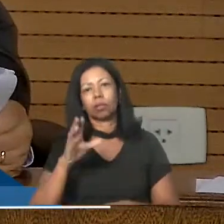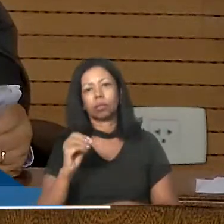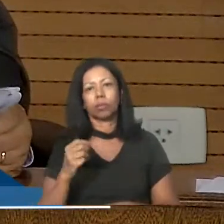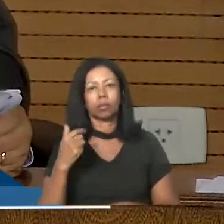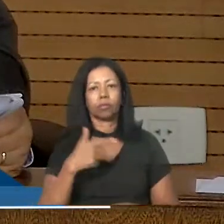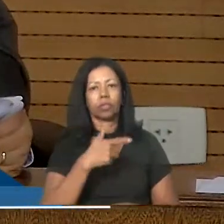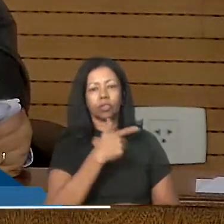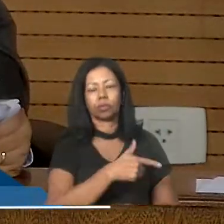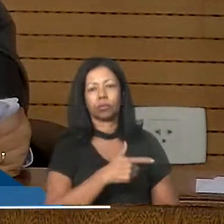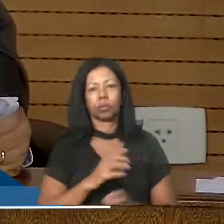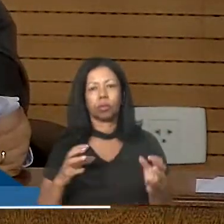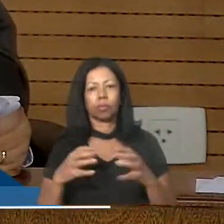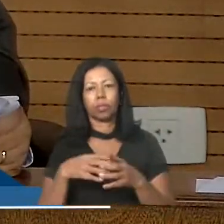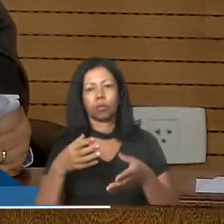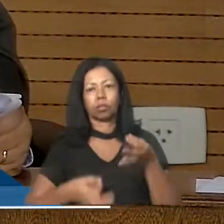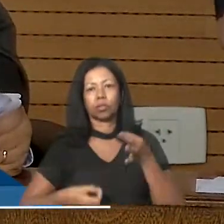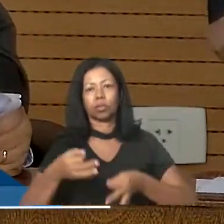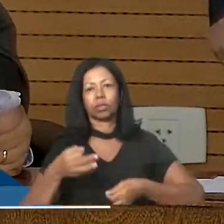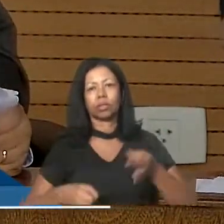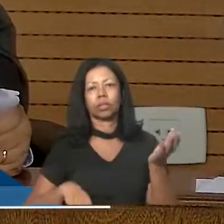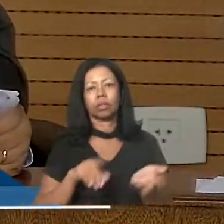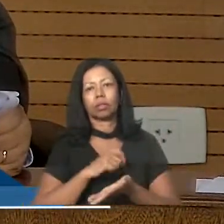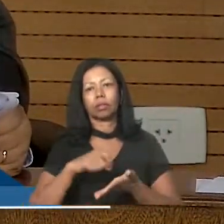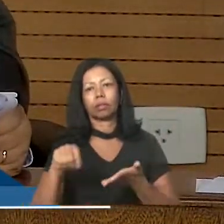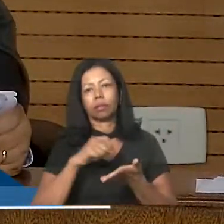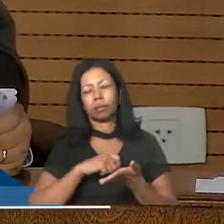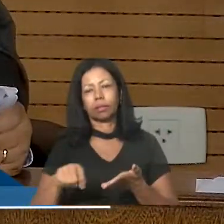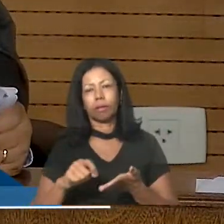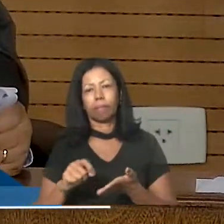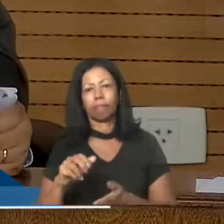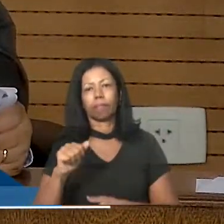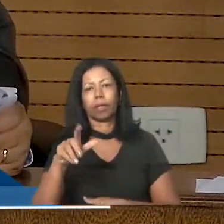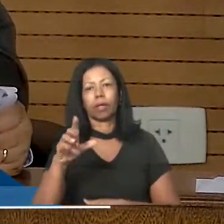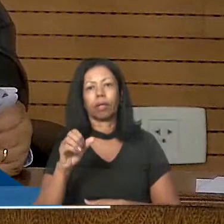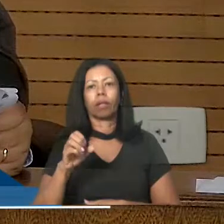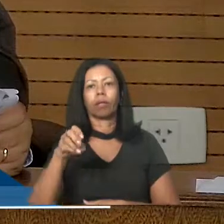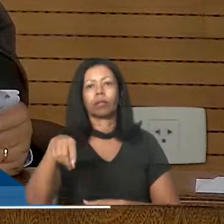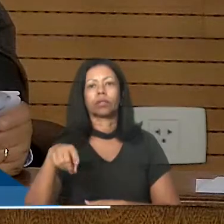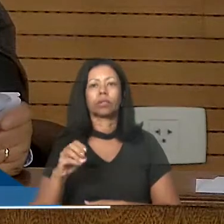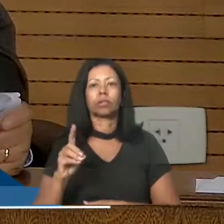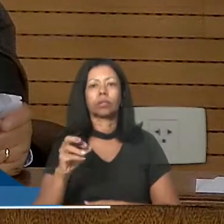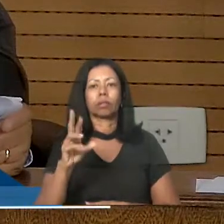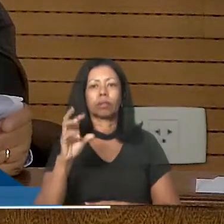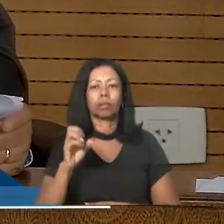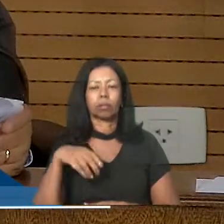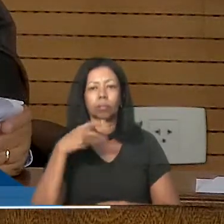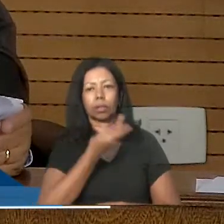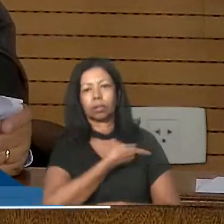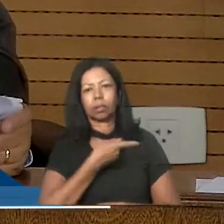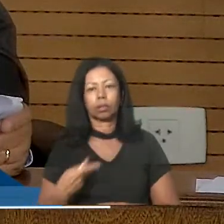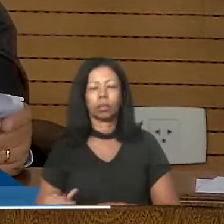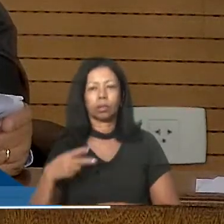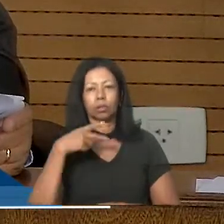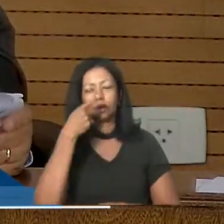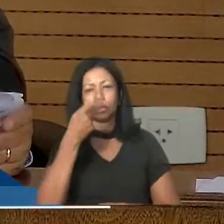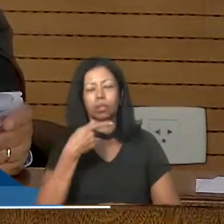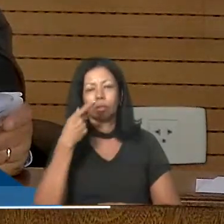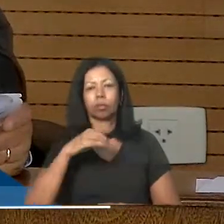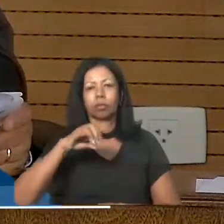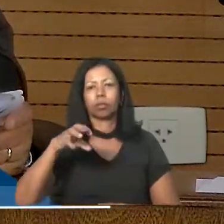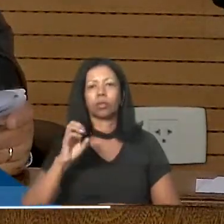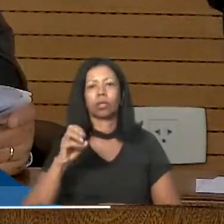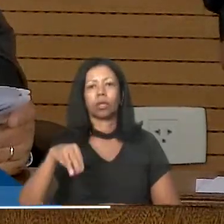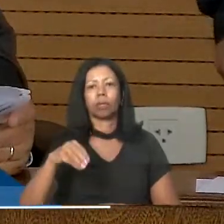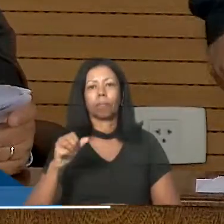2022. Comissão de Justiça e Redação. Alexandre Mendes da Silva, presidente e relator. Joemerson Alves de